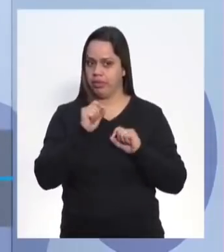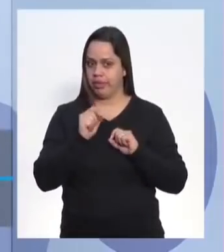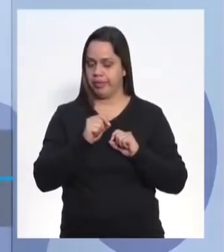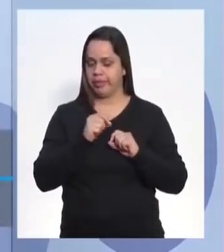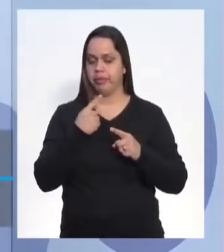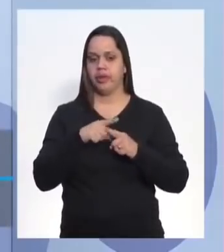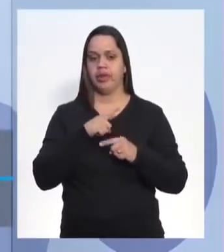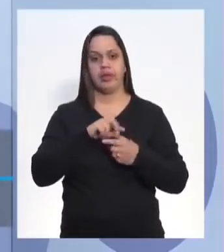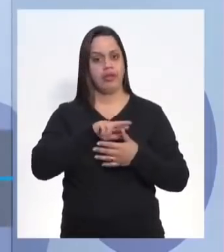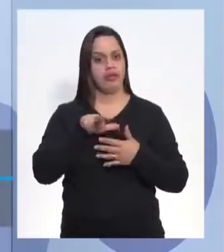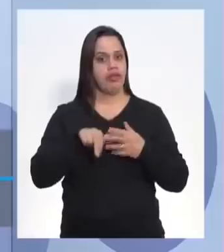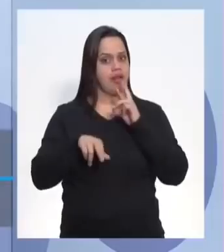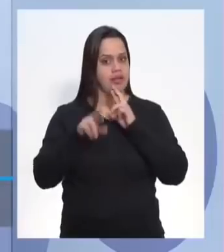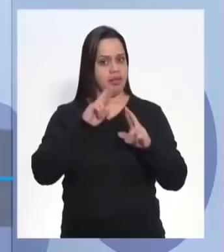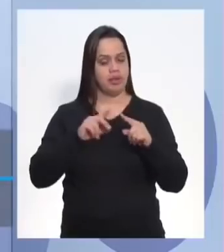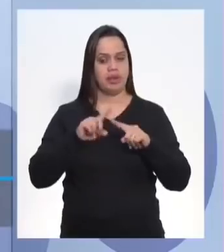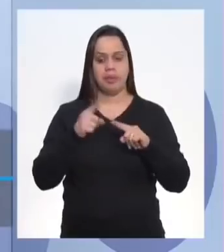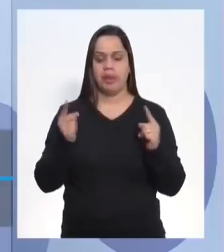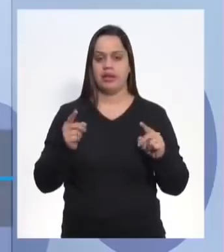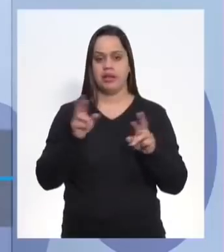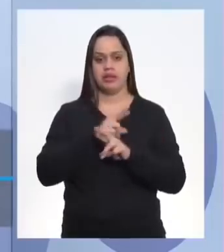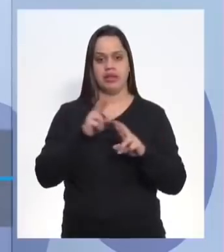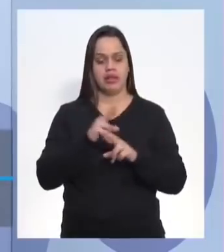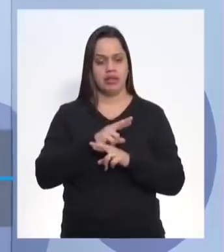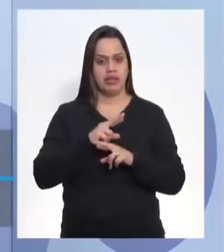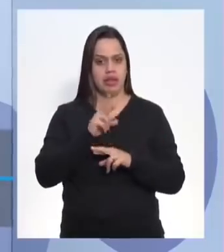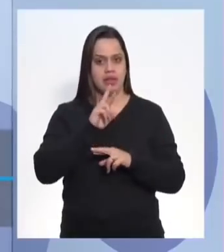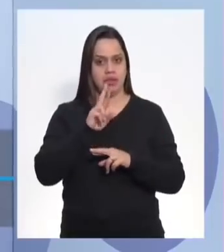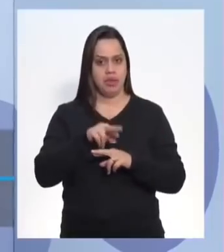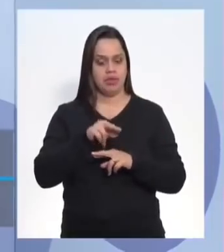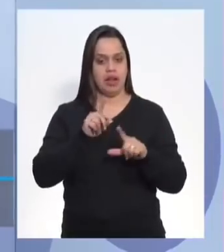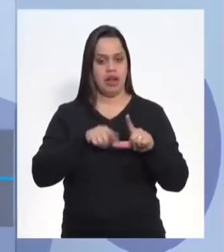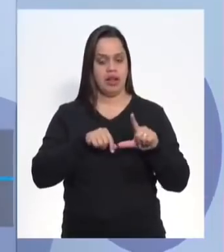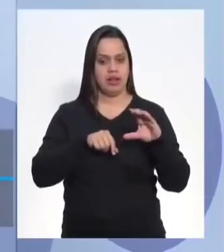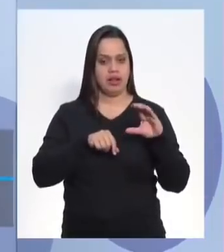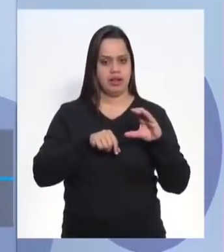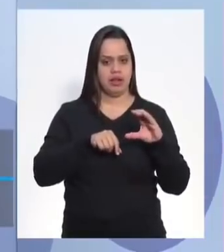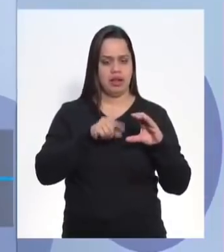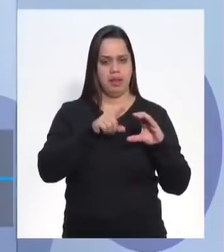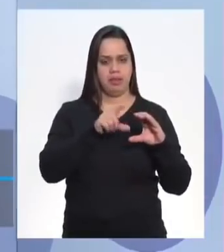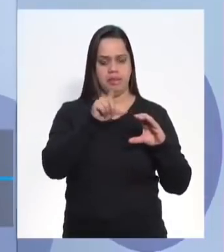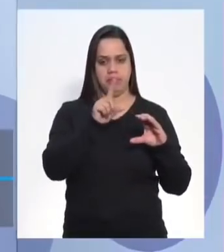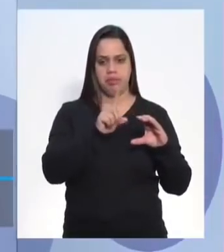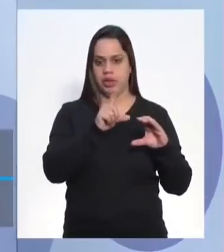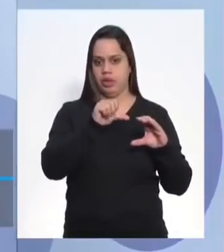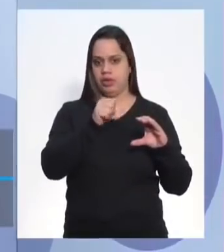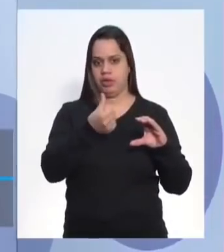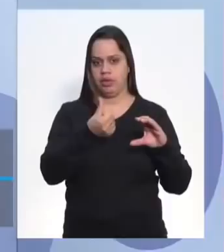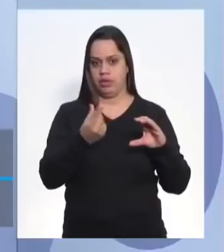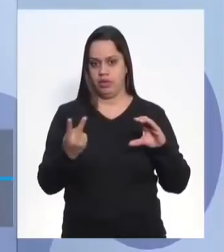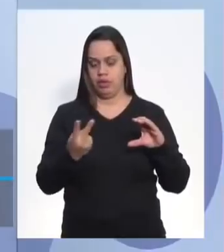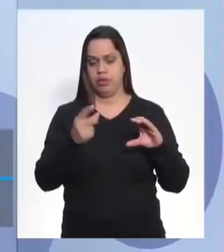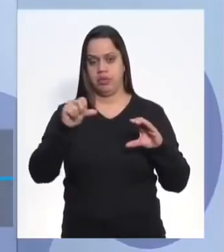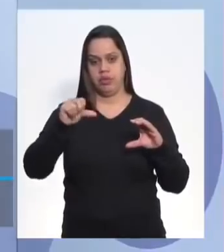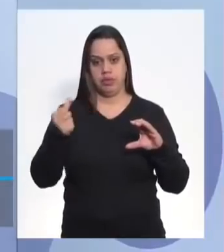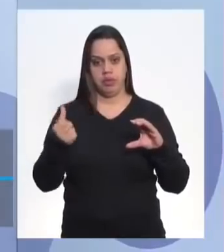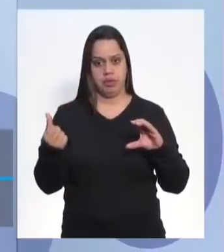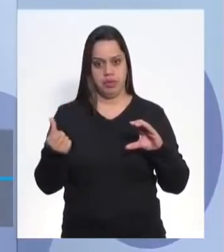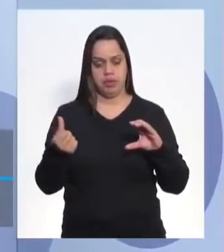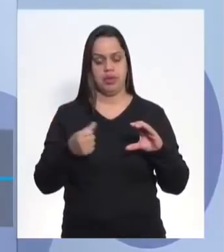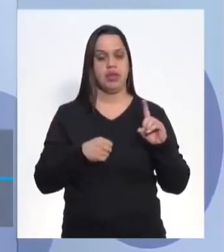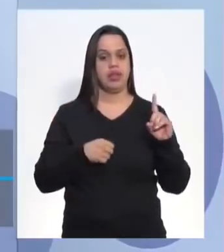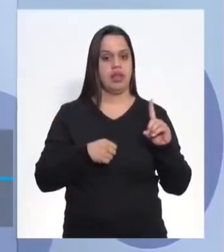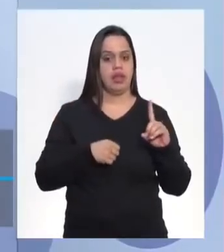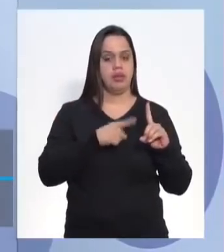respostas, só que elas estão variando entre C, que é 1962 e 1966, e D,